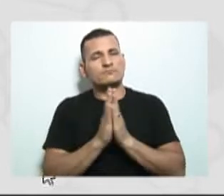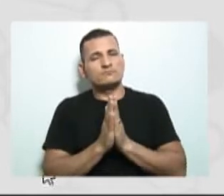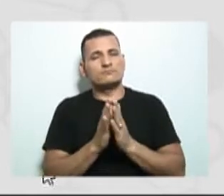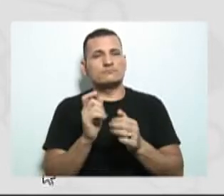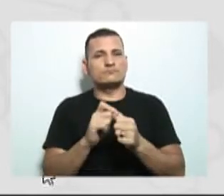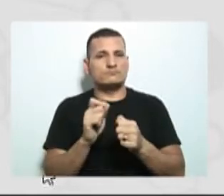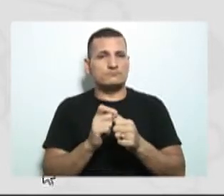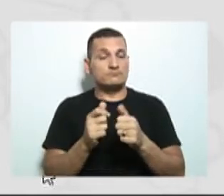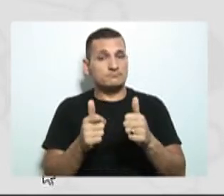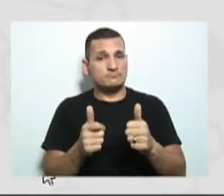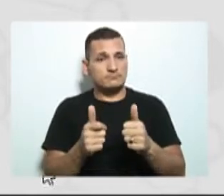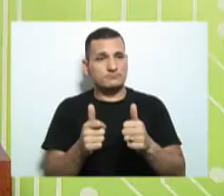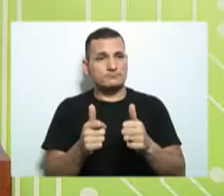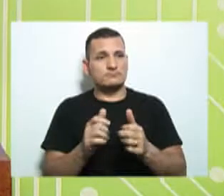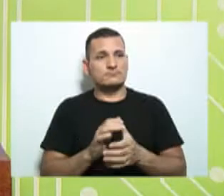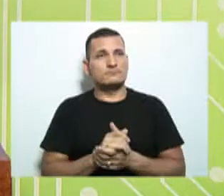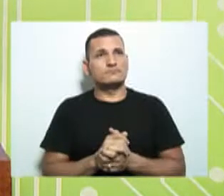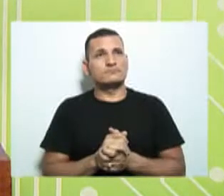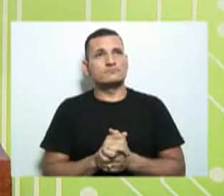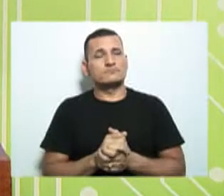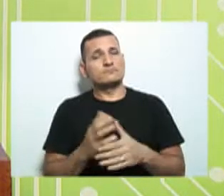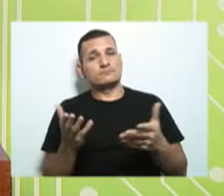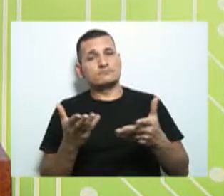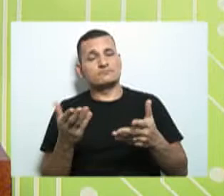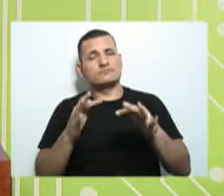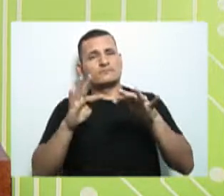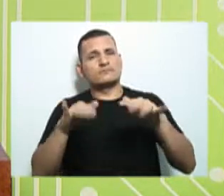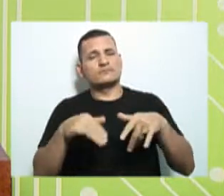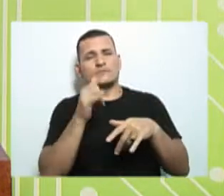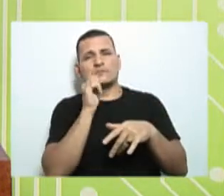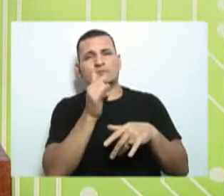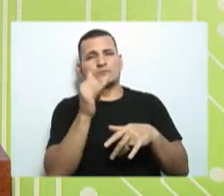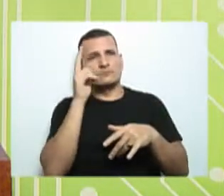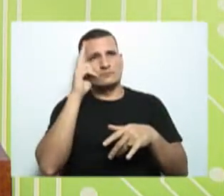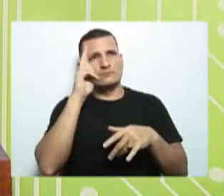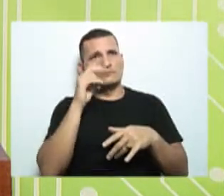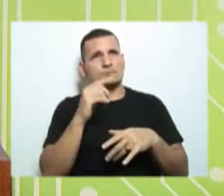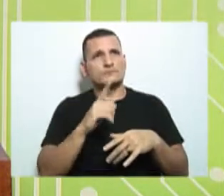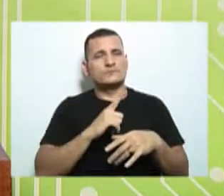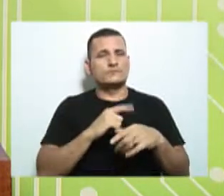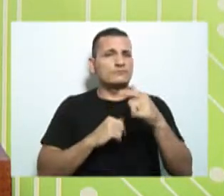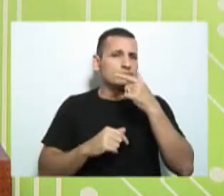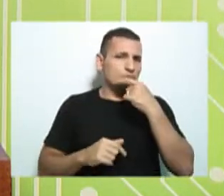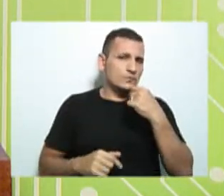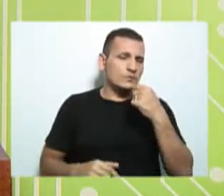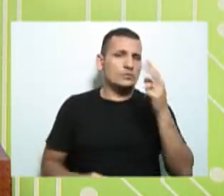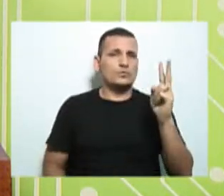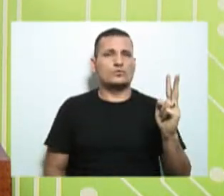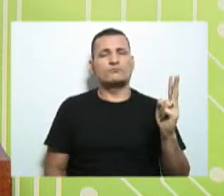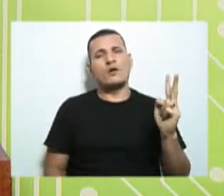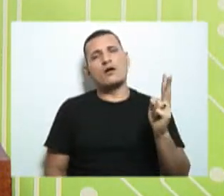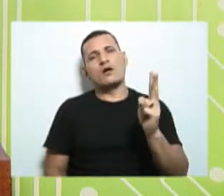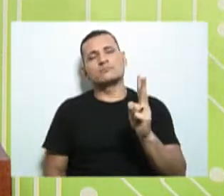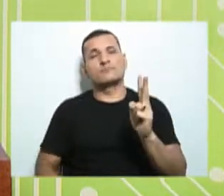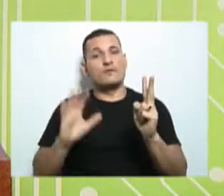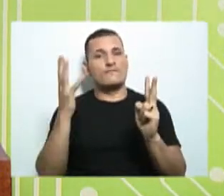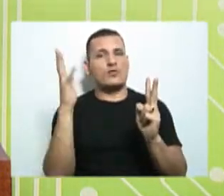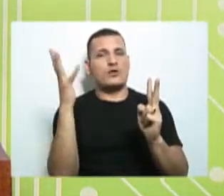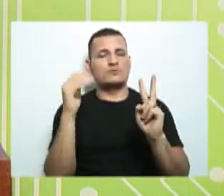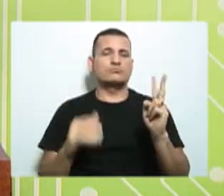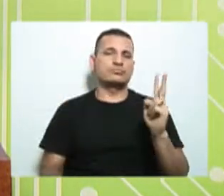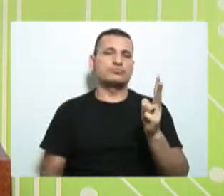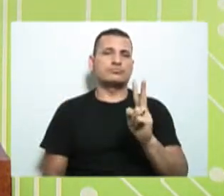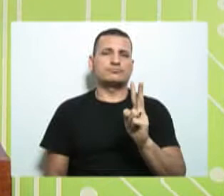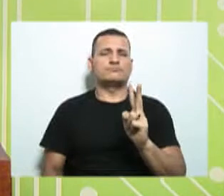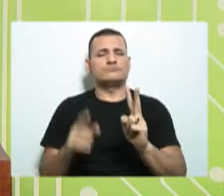isso daí, beleza? Então eu quero finalizar rapidinho aqui contando uma história. Tinha um mestre e um discípulo andando pela floresta e tinha acabado de chover. E o